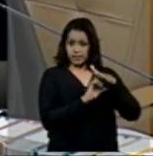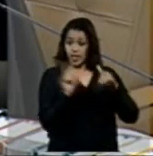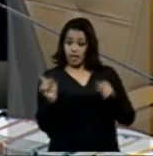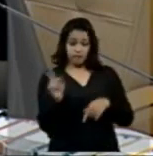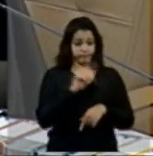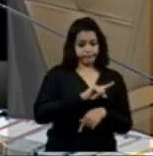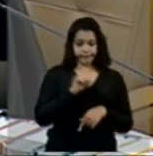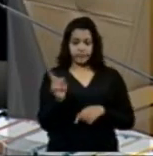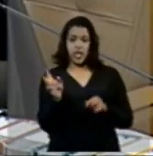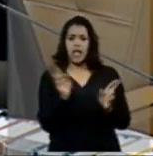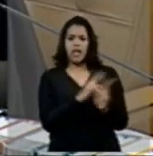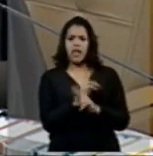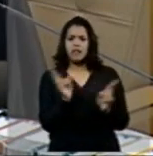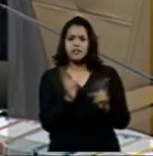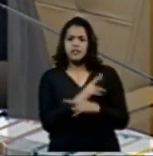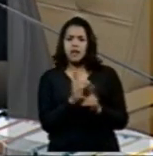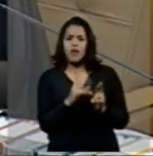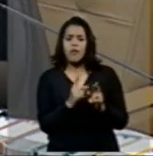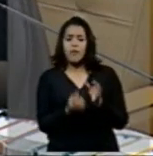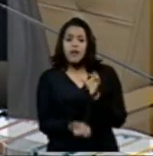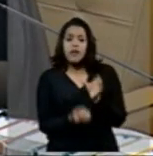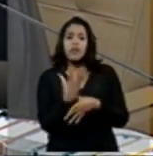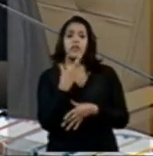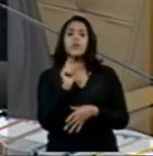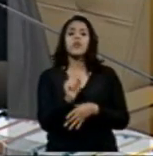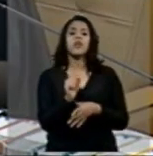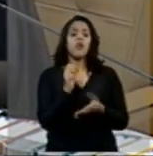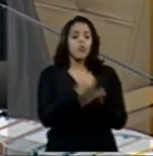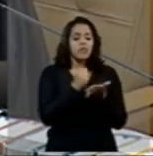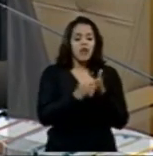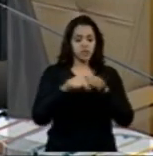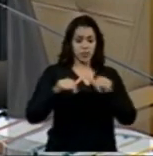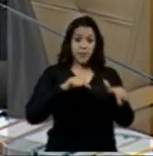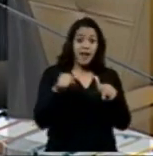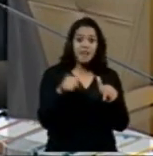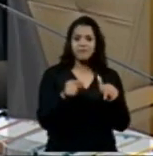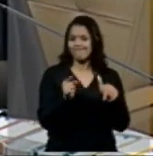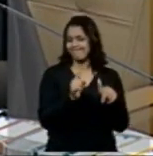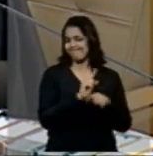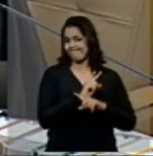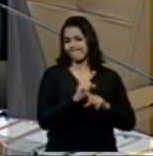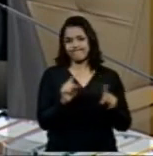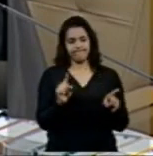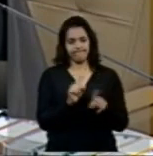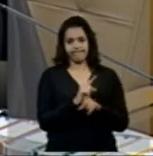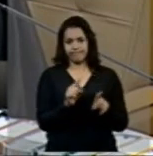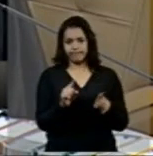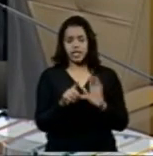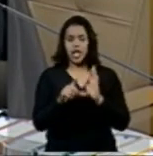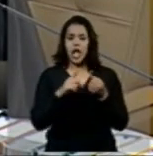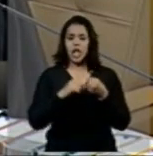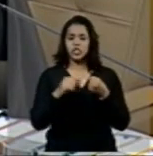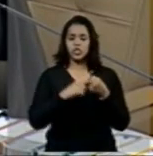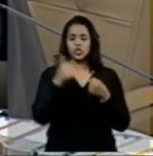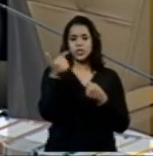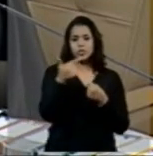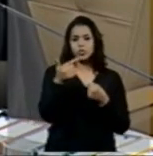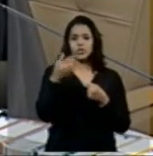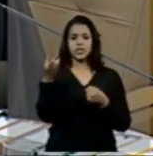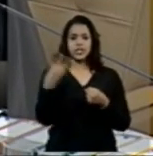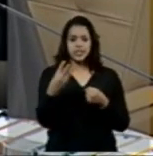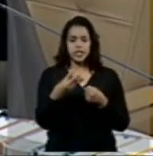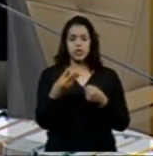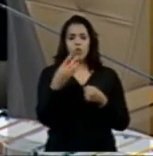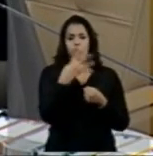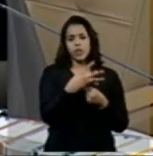essa relação de fato dá origem não a um contrato de trabalho, como dispõe os artigos 2º, 3º e